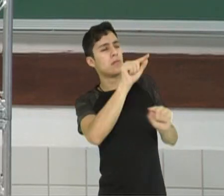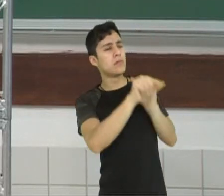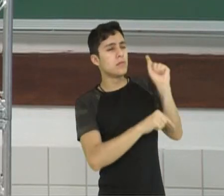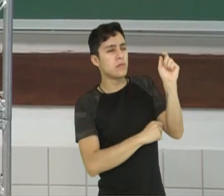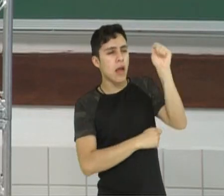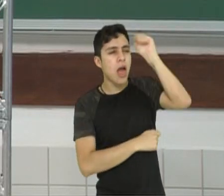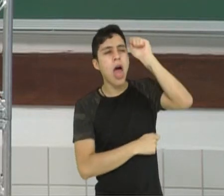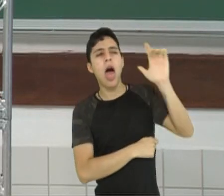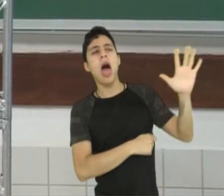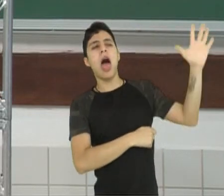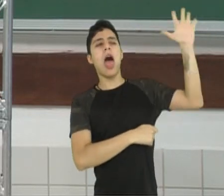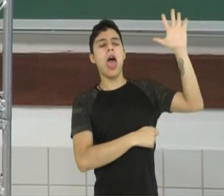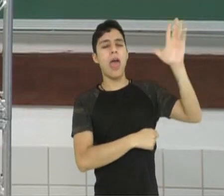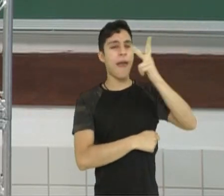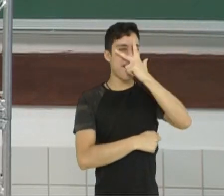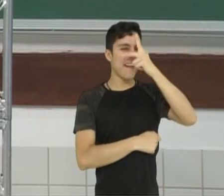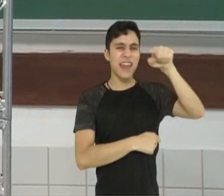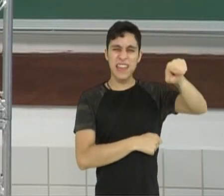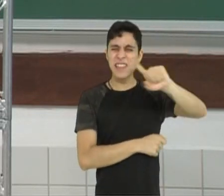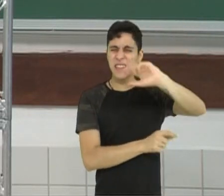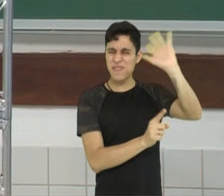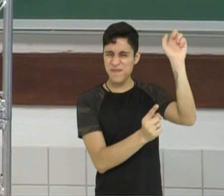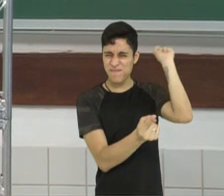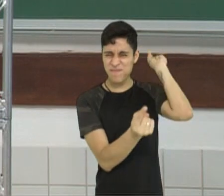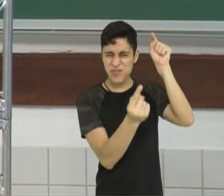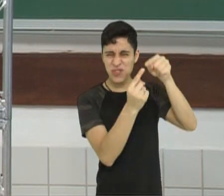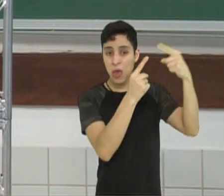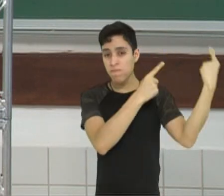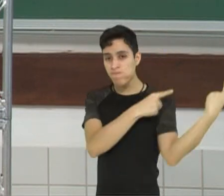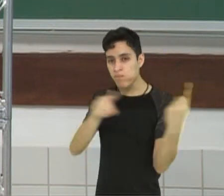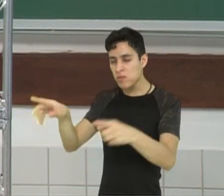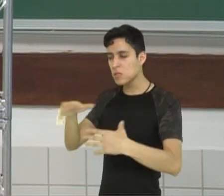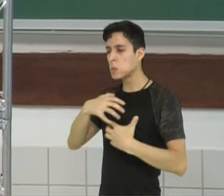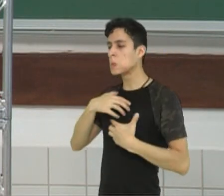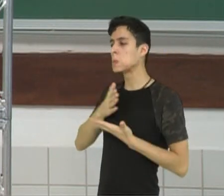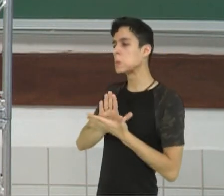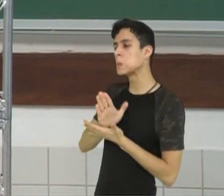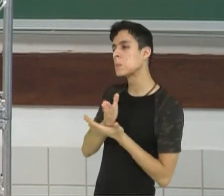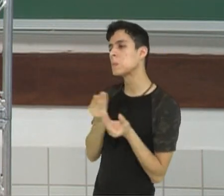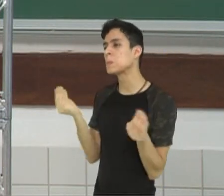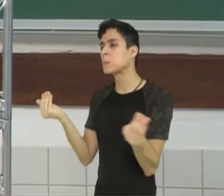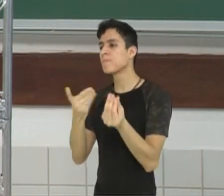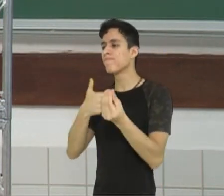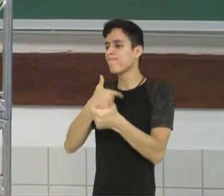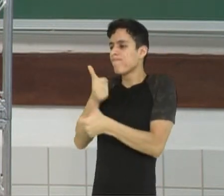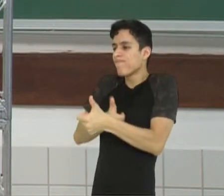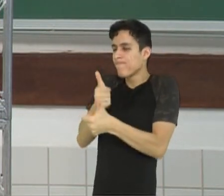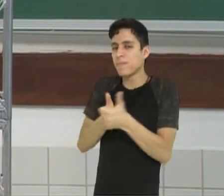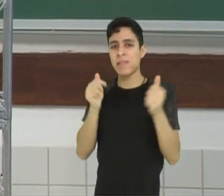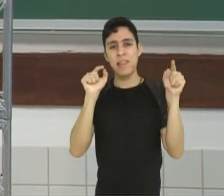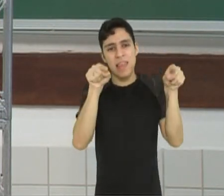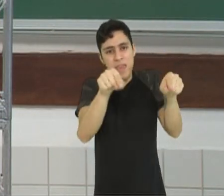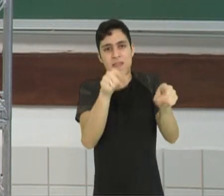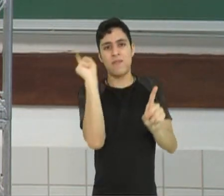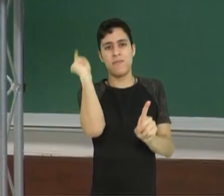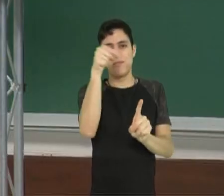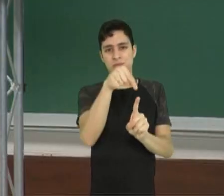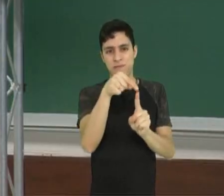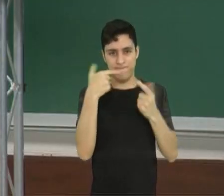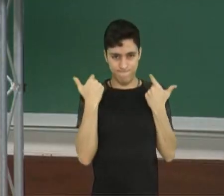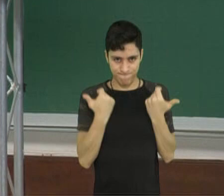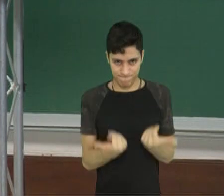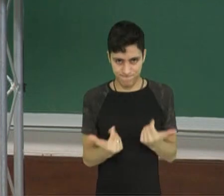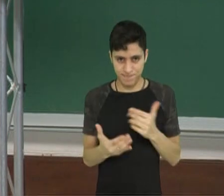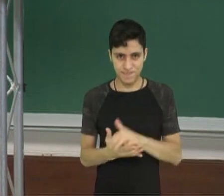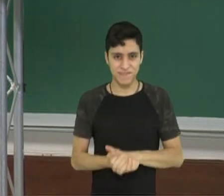né? Causar algum, talvez um incômodo, uma emoção. Então, vocês vão ver daqui a pouquinho as imagens aqui. Então,